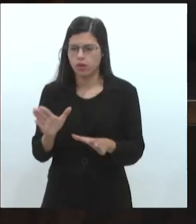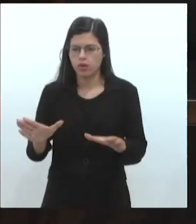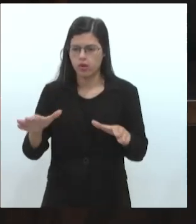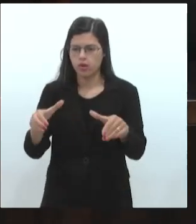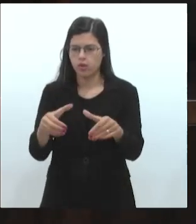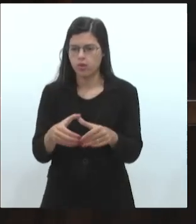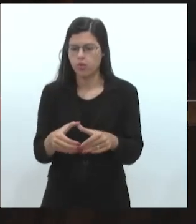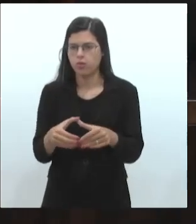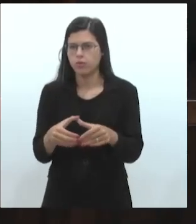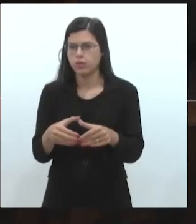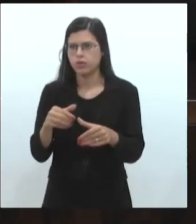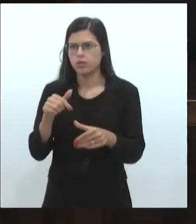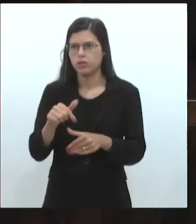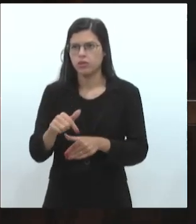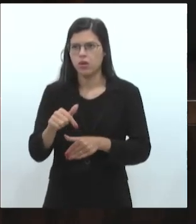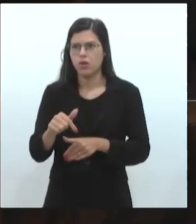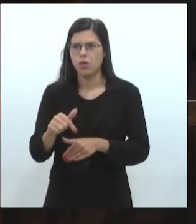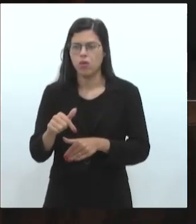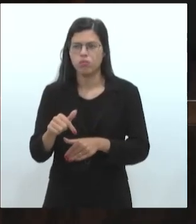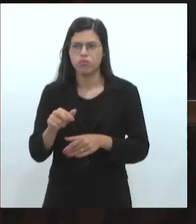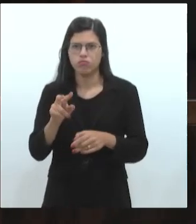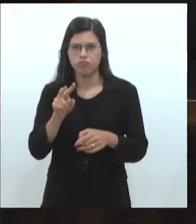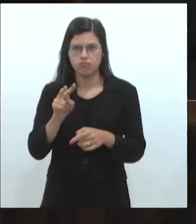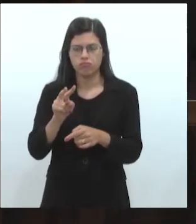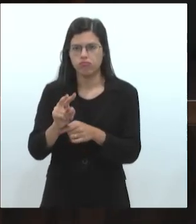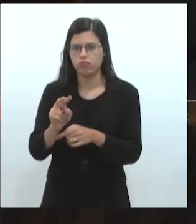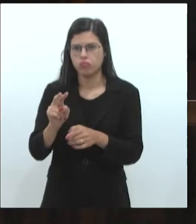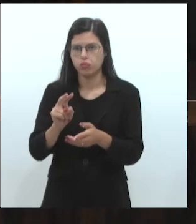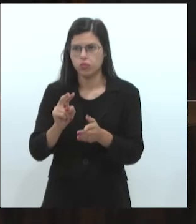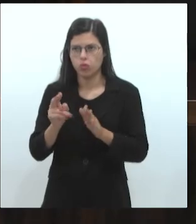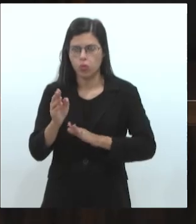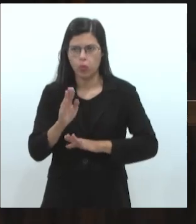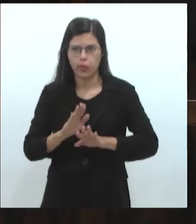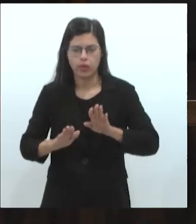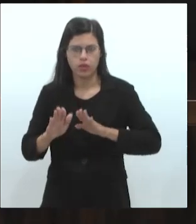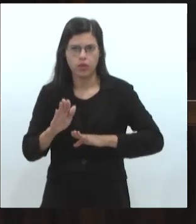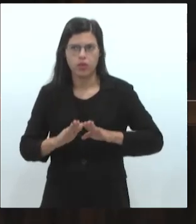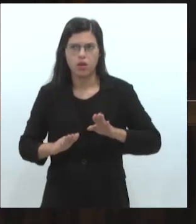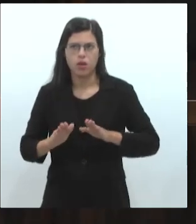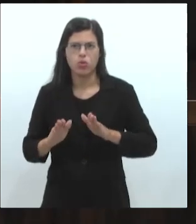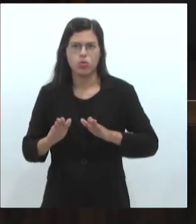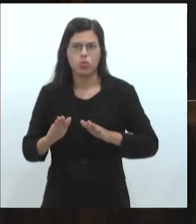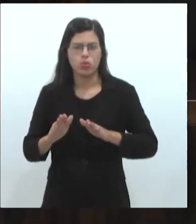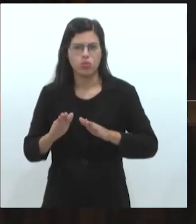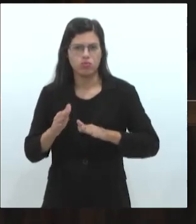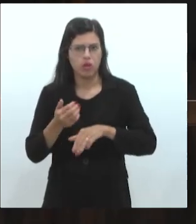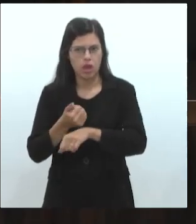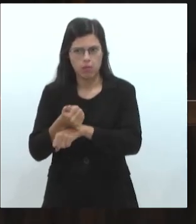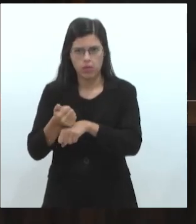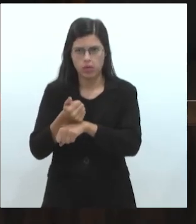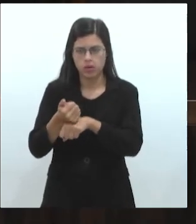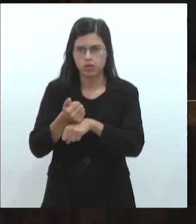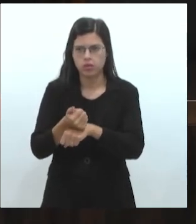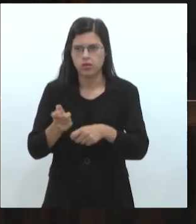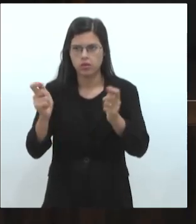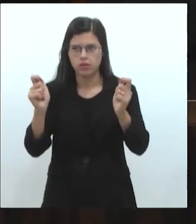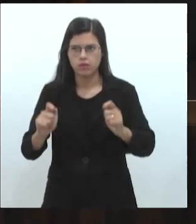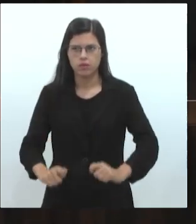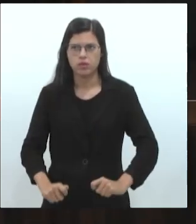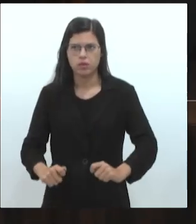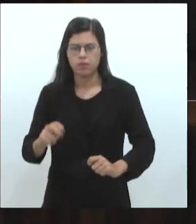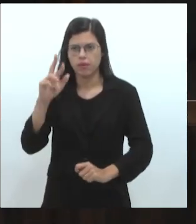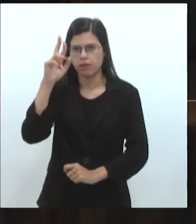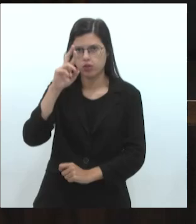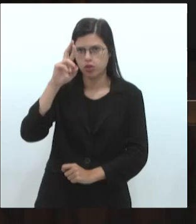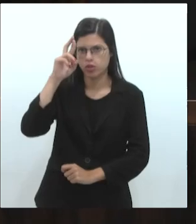revisão, autotutela, moralidade e eficiência, certame, para acompanhar, fiscalizar e